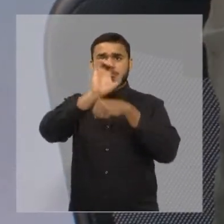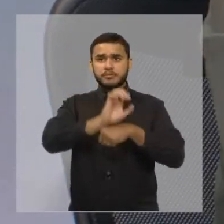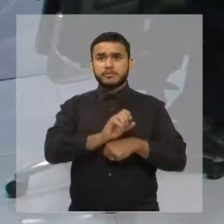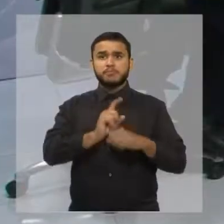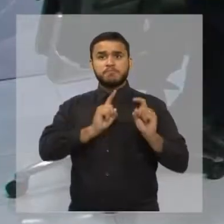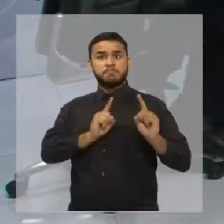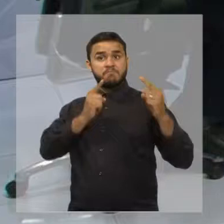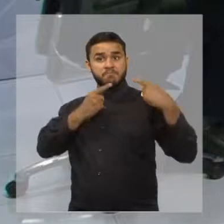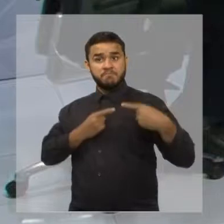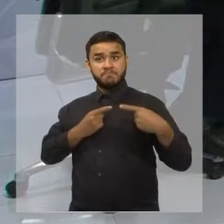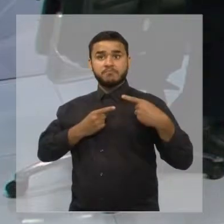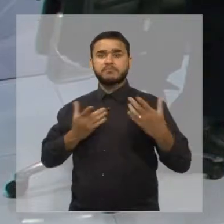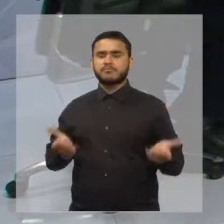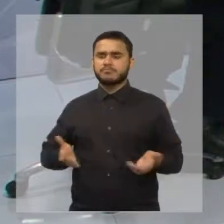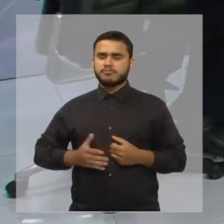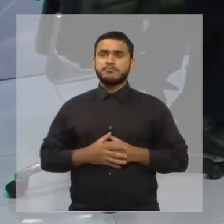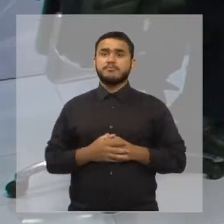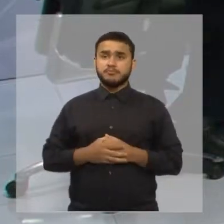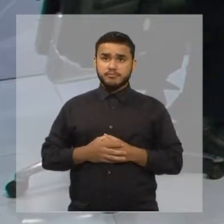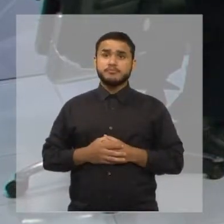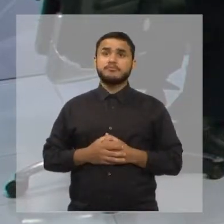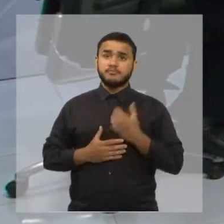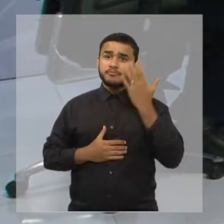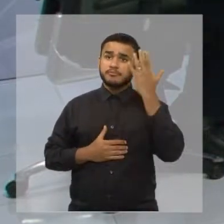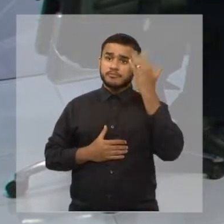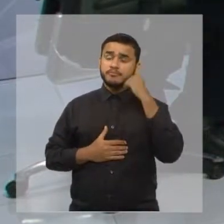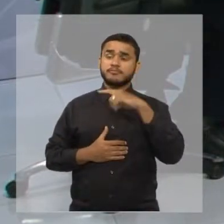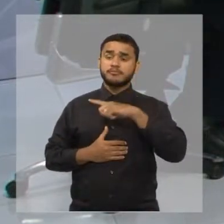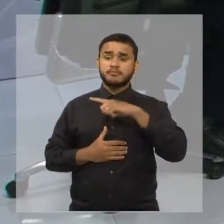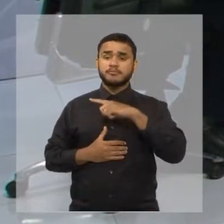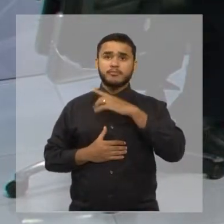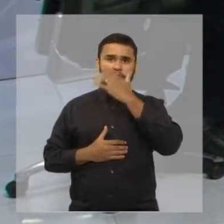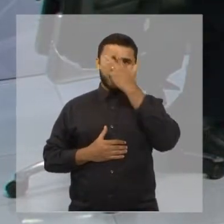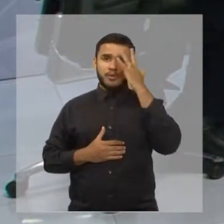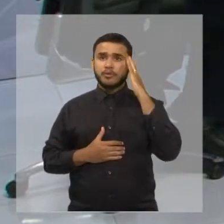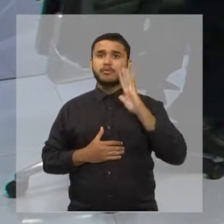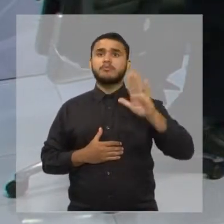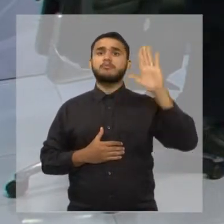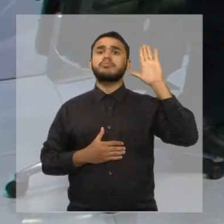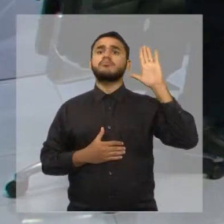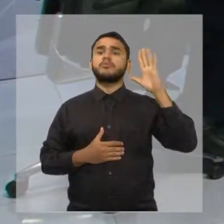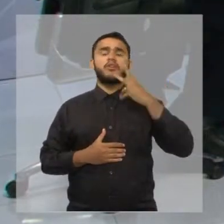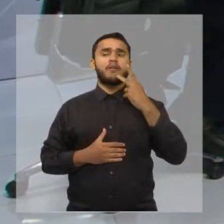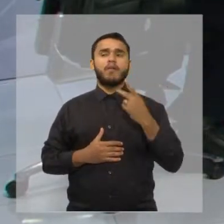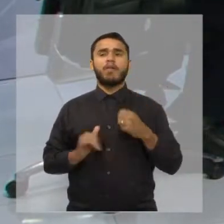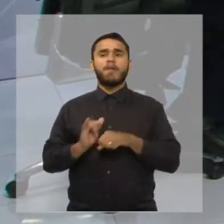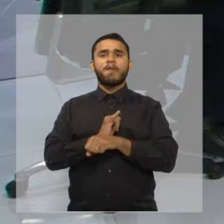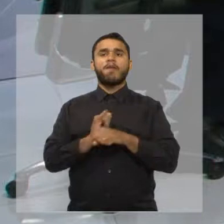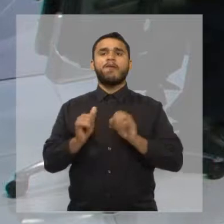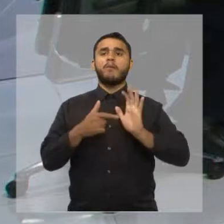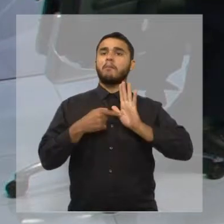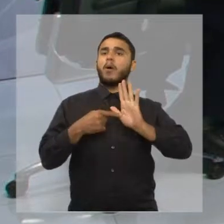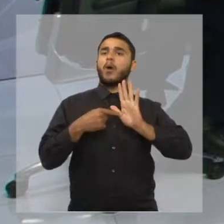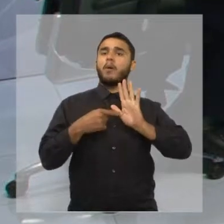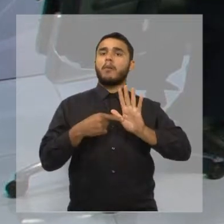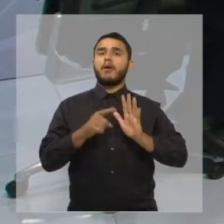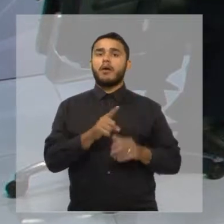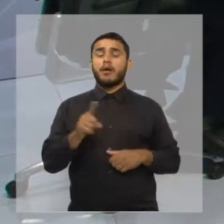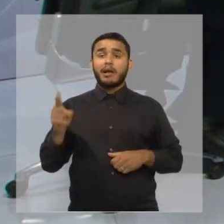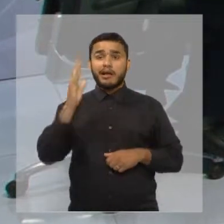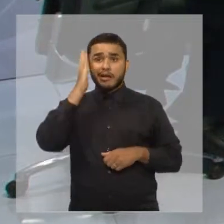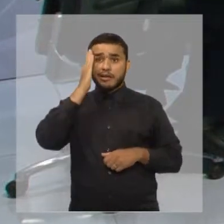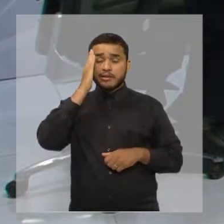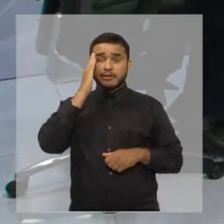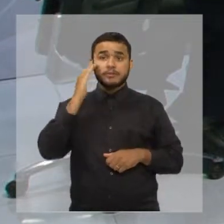seu inimigo político, né? Que é assim que os populistas agem, é assim que os populistas governam, né? Assim como, por exemplo, acontece